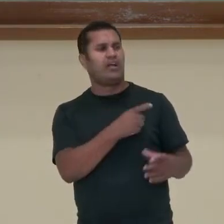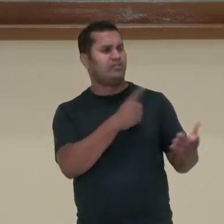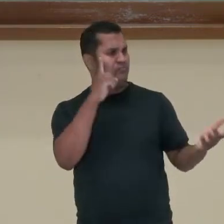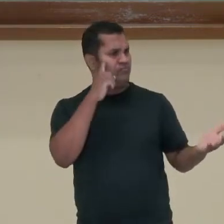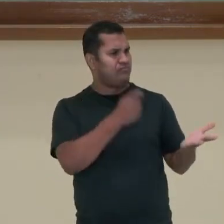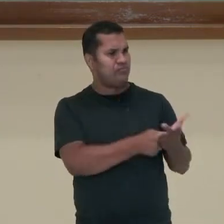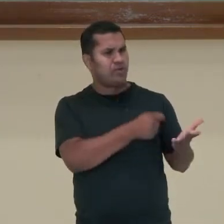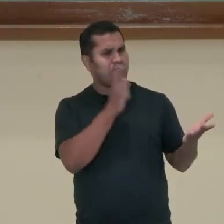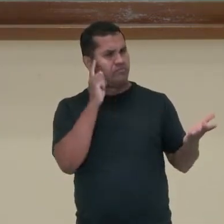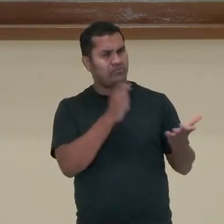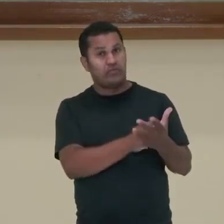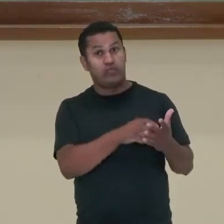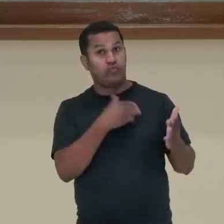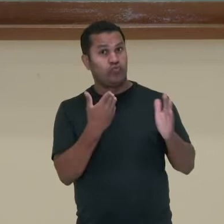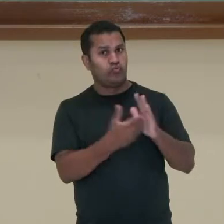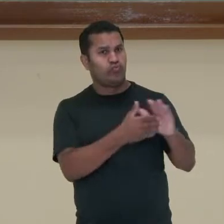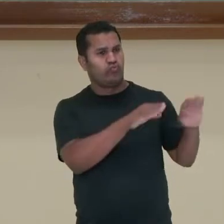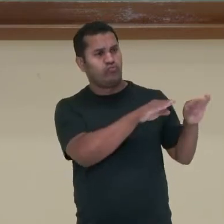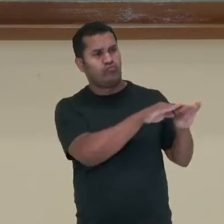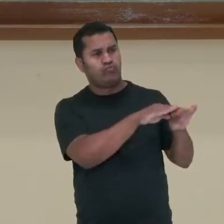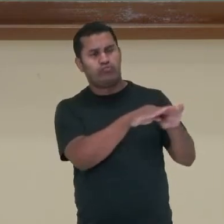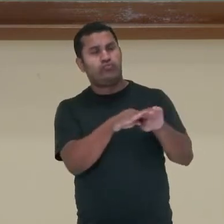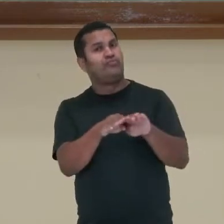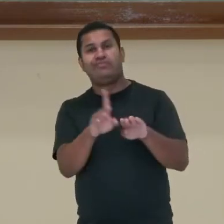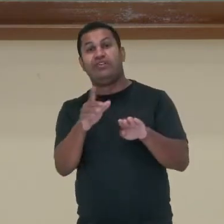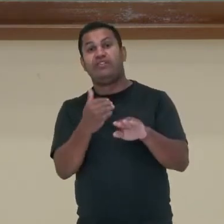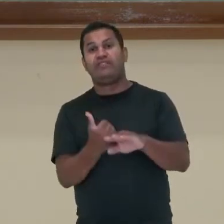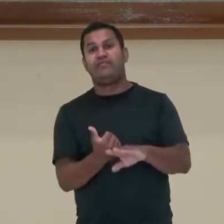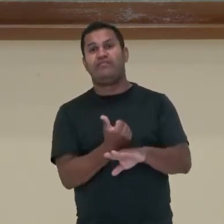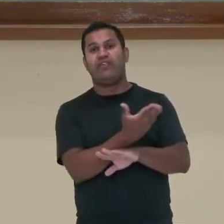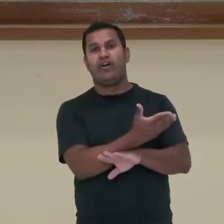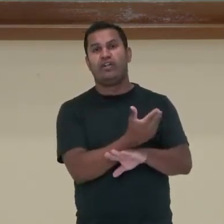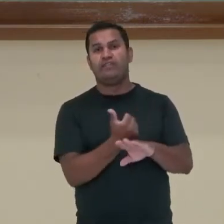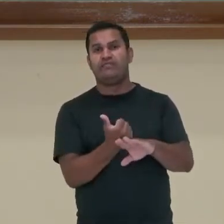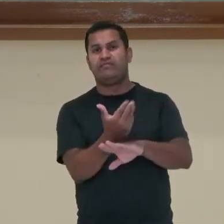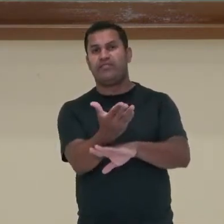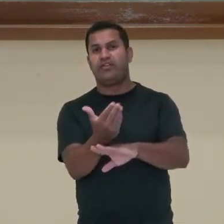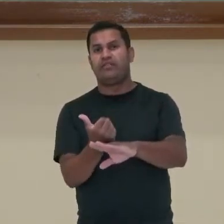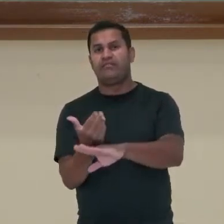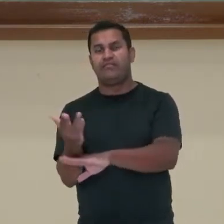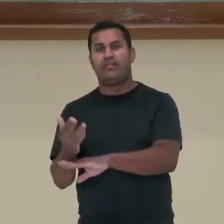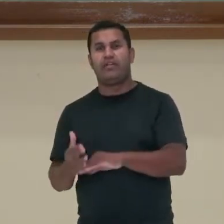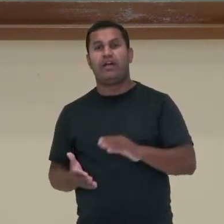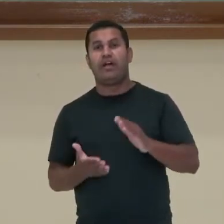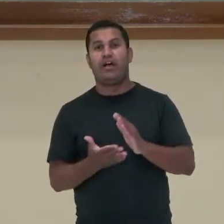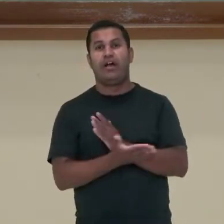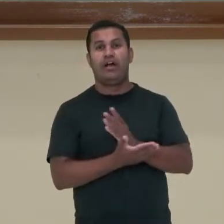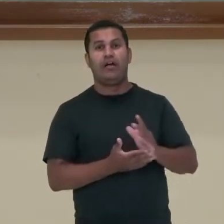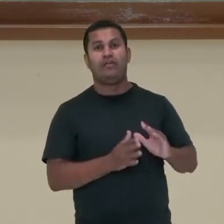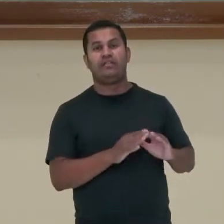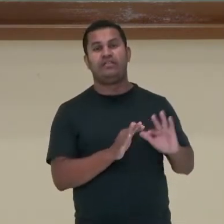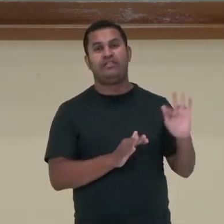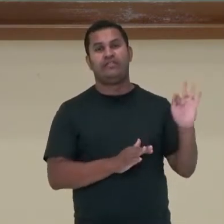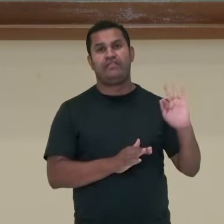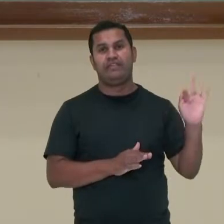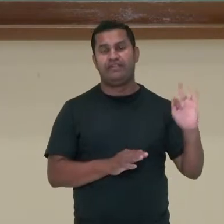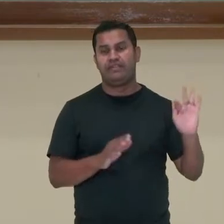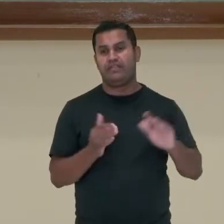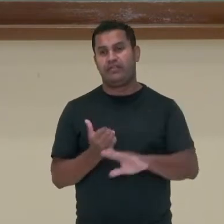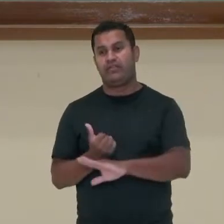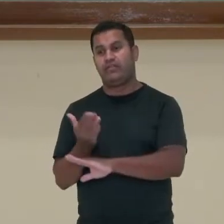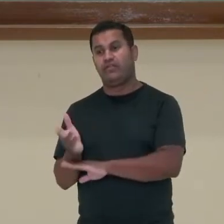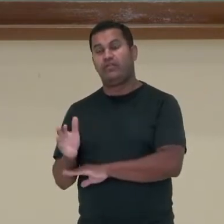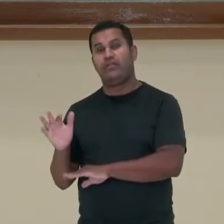eles foram pessoas que estavam fora dos padrões da época. Então uns estavam na Holanda, outros estavam na França. Então eles estavam separados,